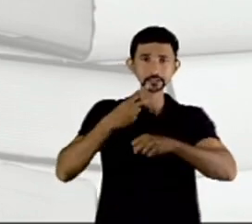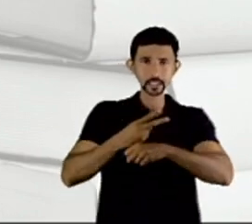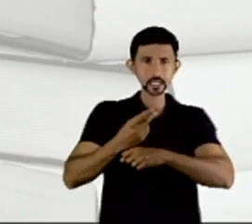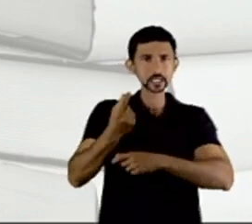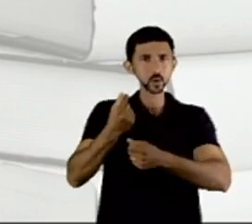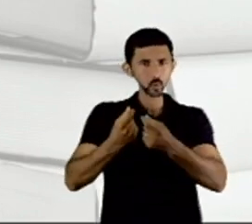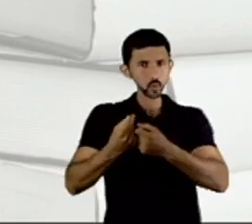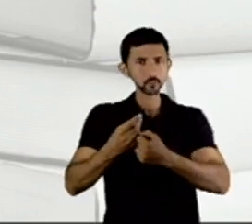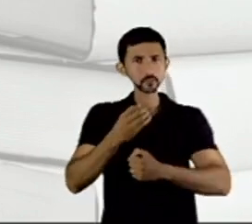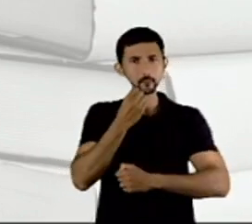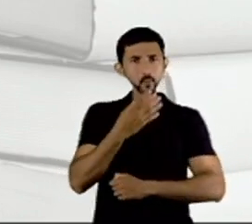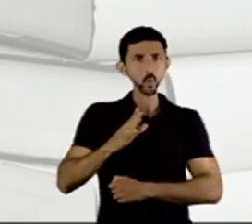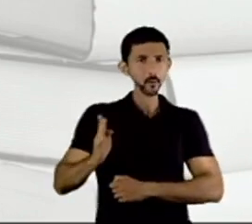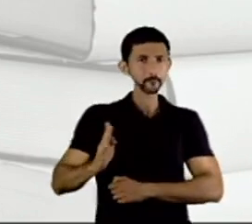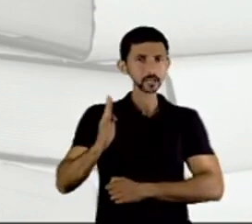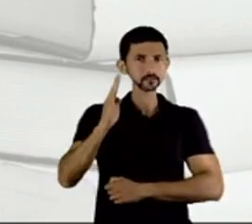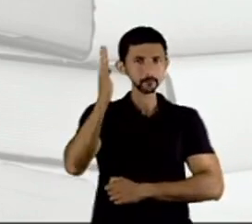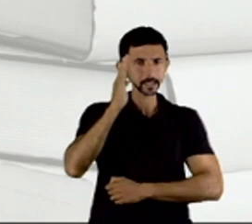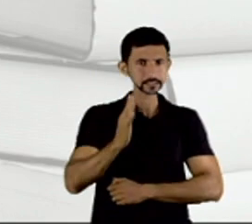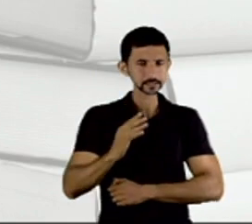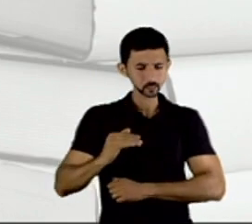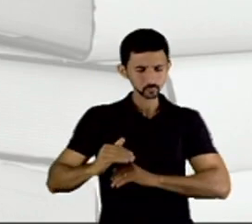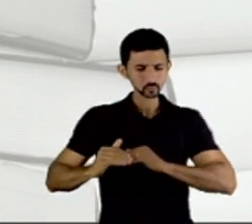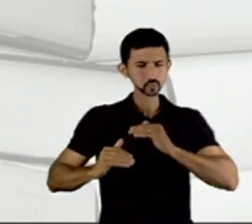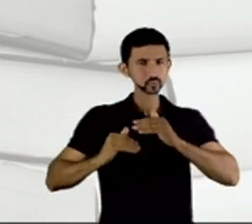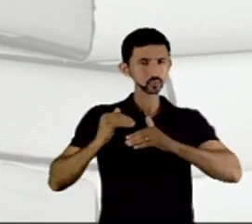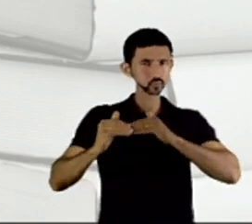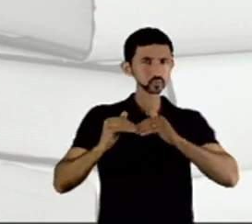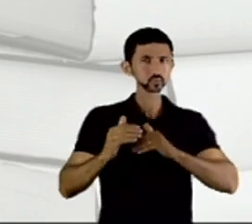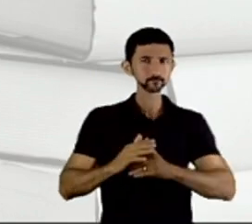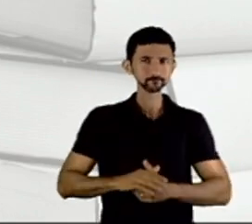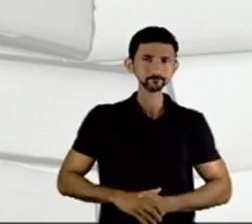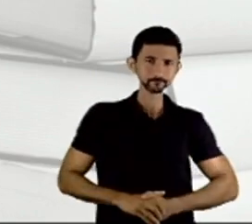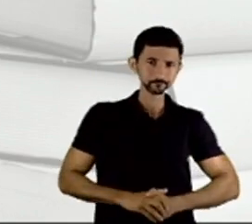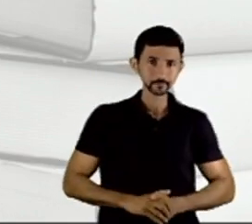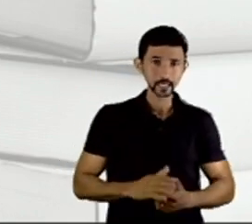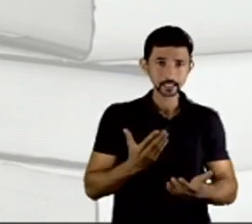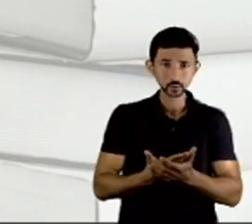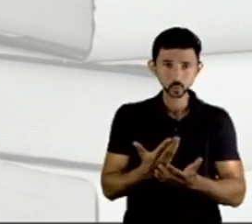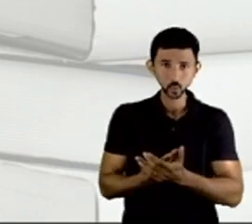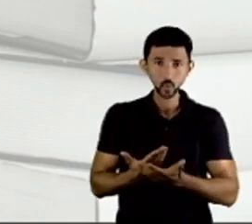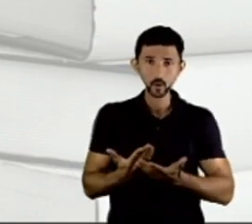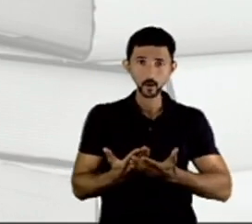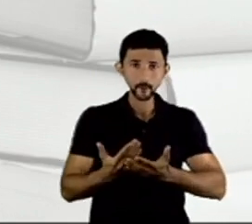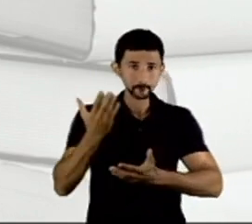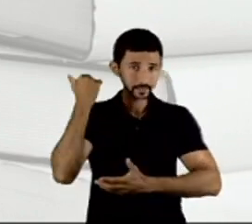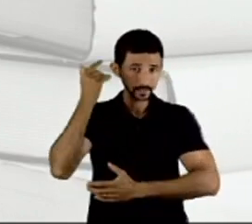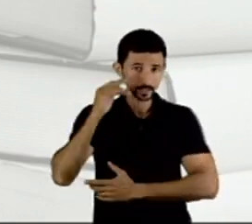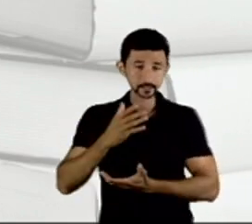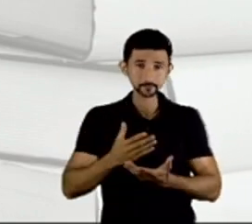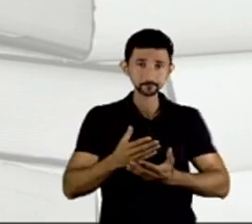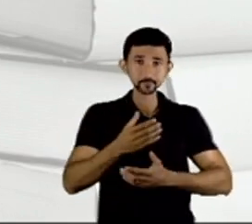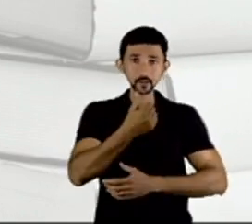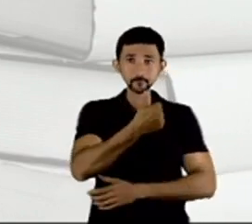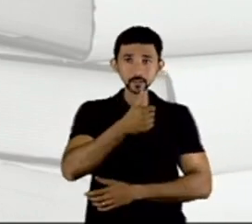bem. Mas, como a gente estudou na aula passada, em 1929 ocorre a